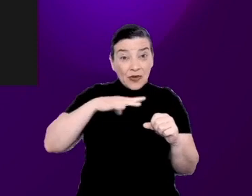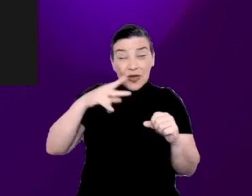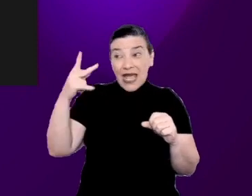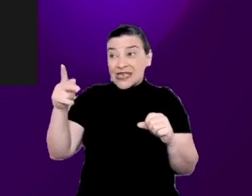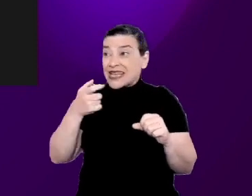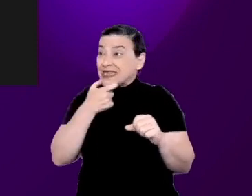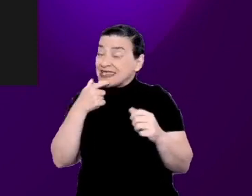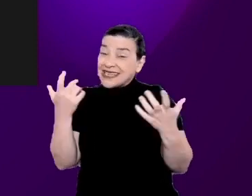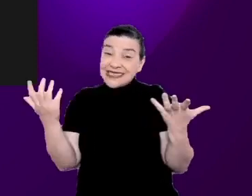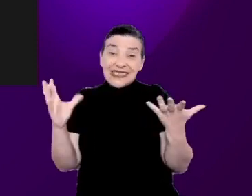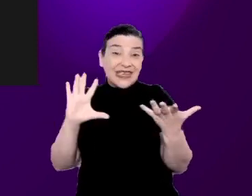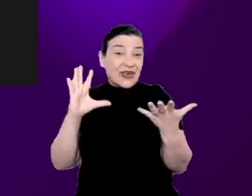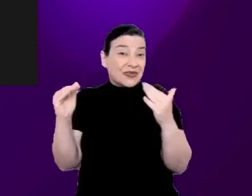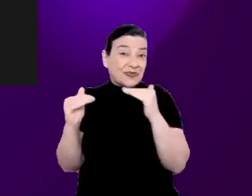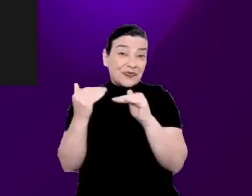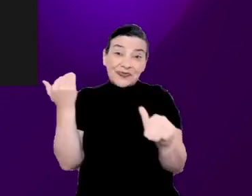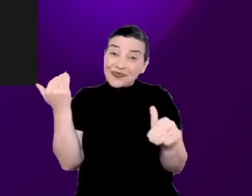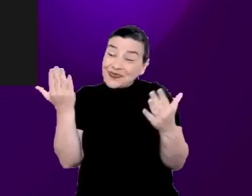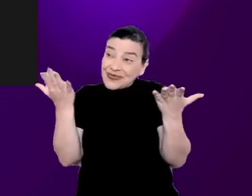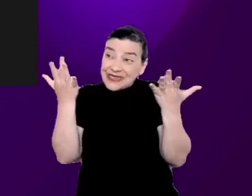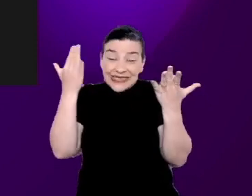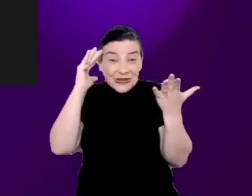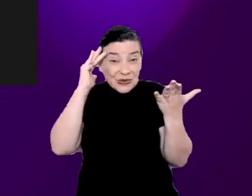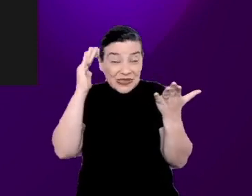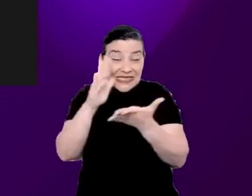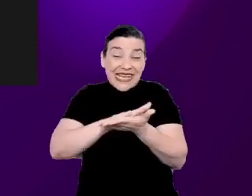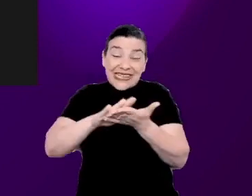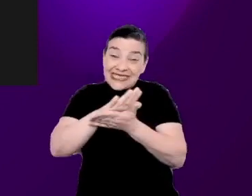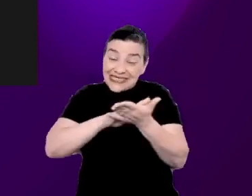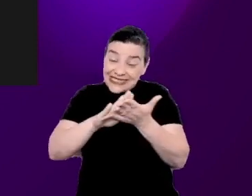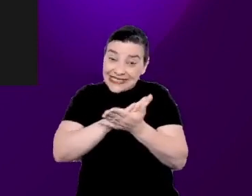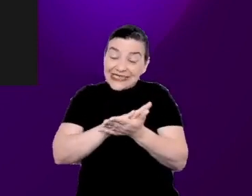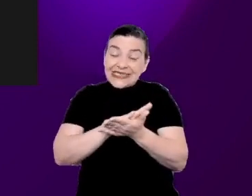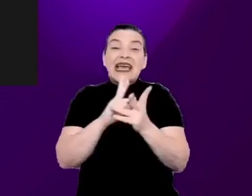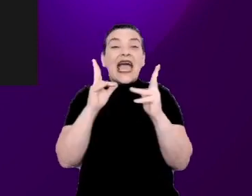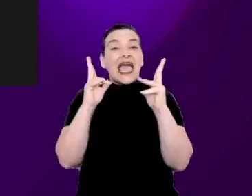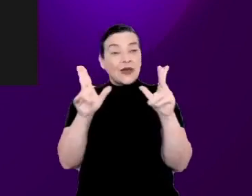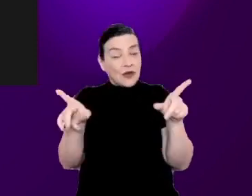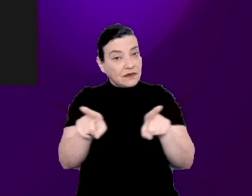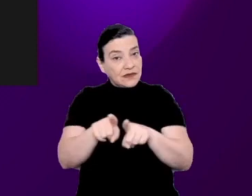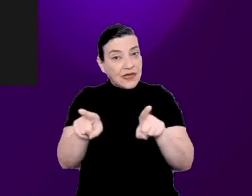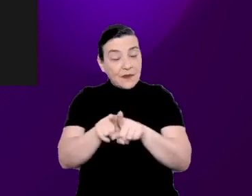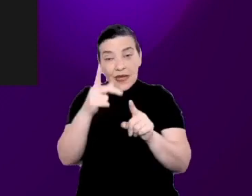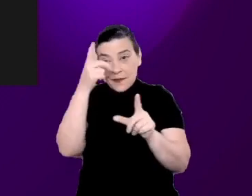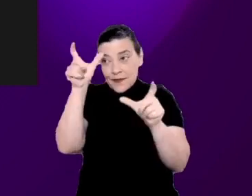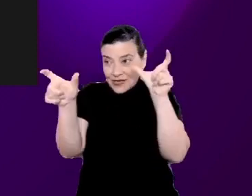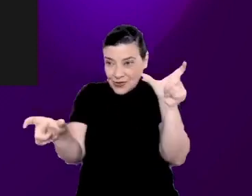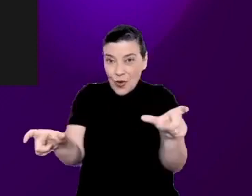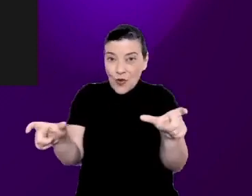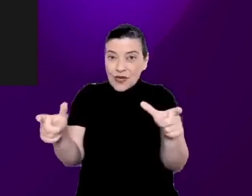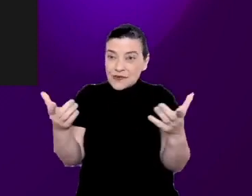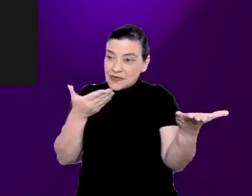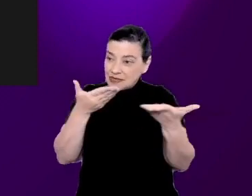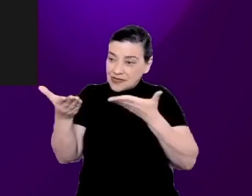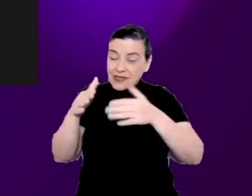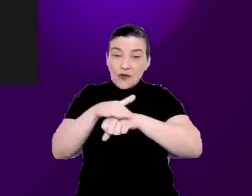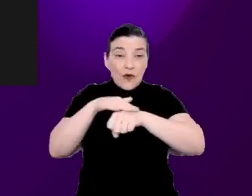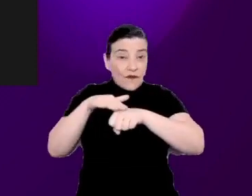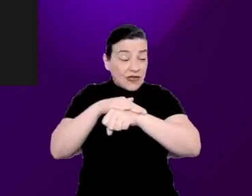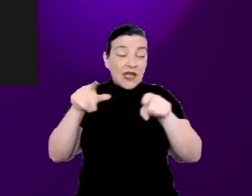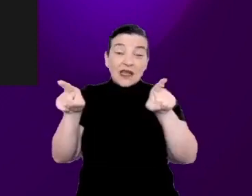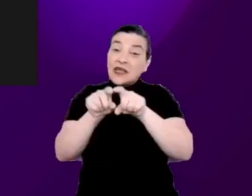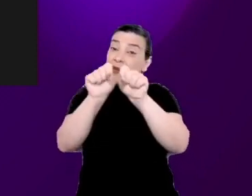grande daquela pessoa que está do outro lado não me entender. Então, assim como pessoas, os sistemas precisam